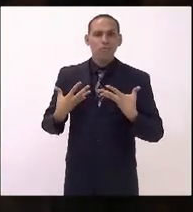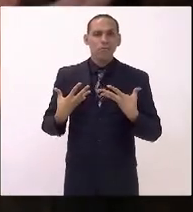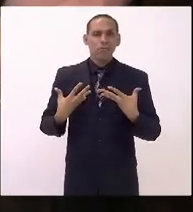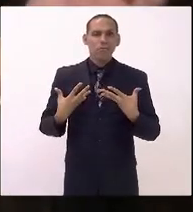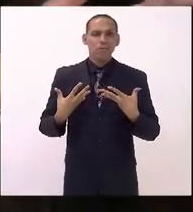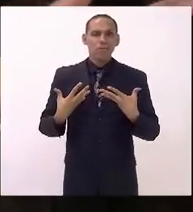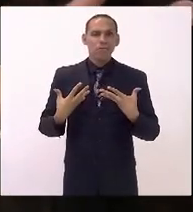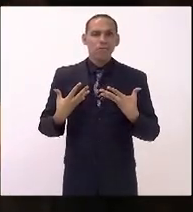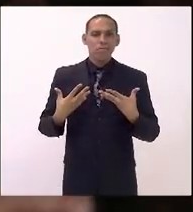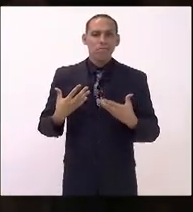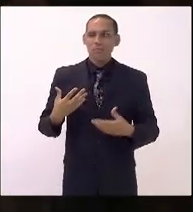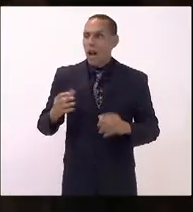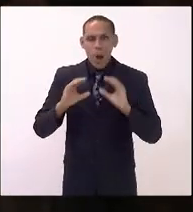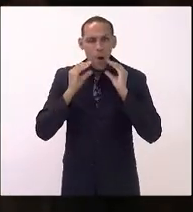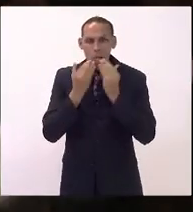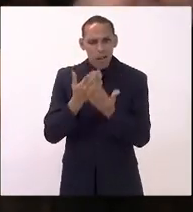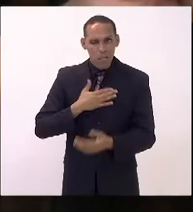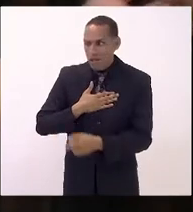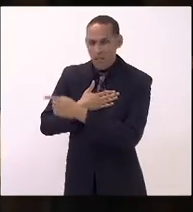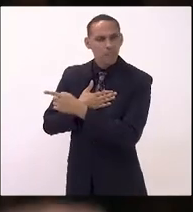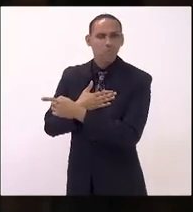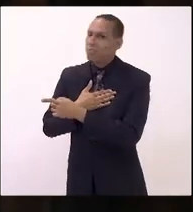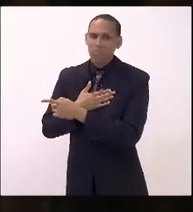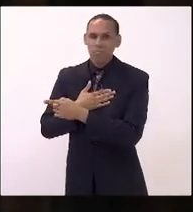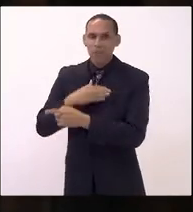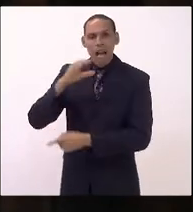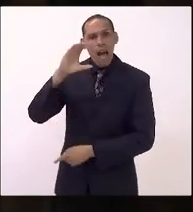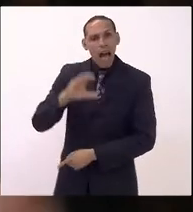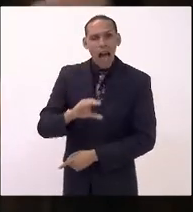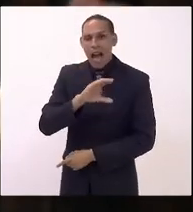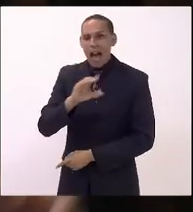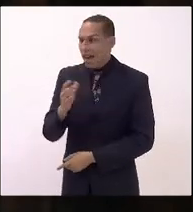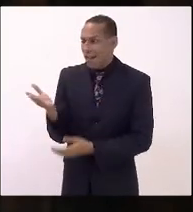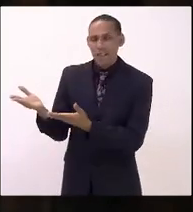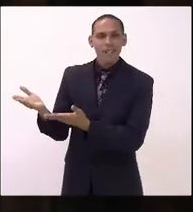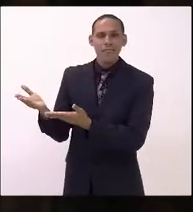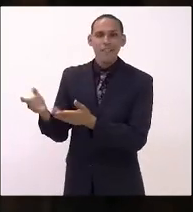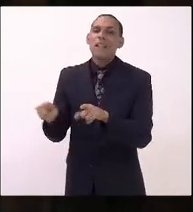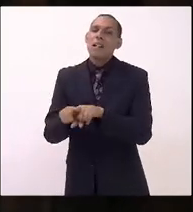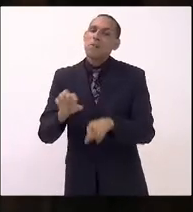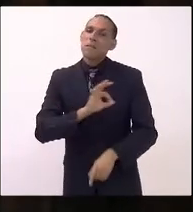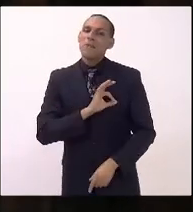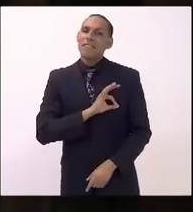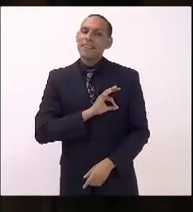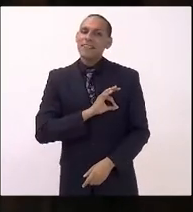Não é da minha comunidade, é católica e a polícia.